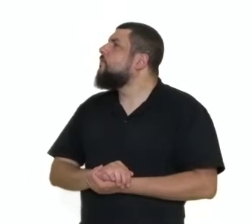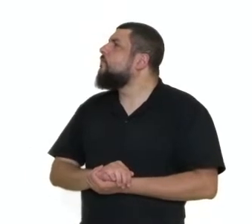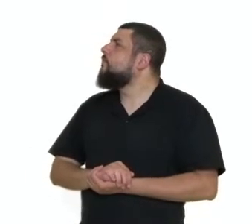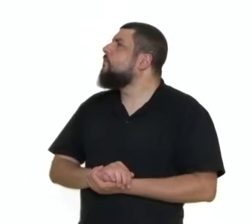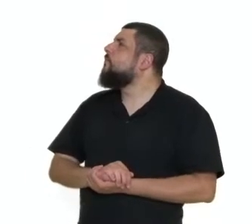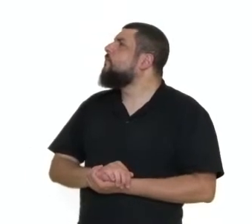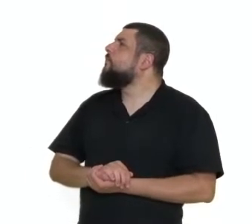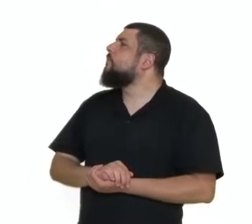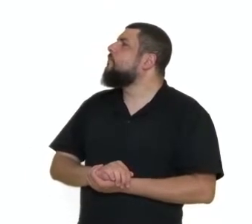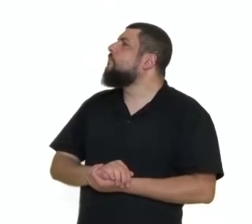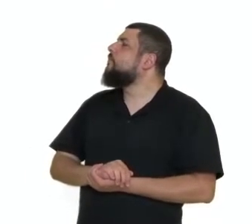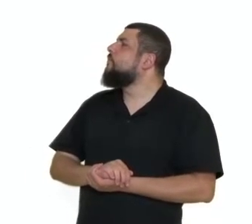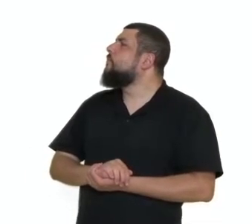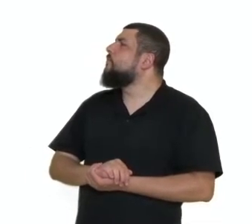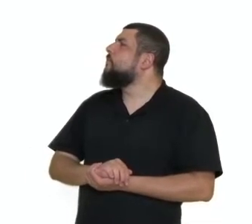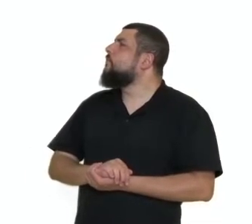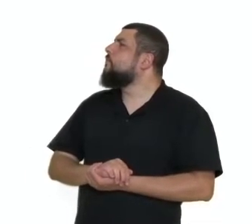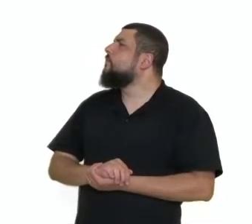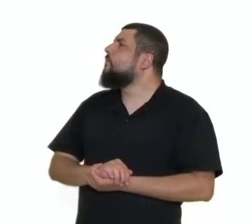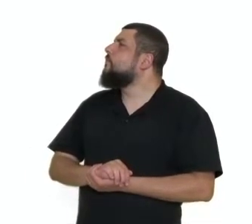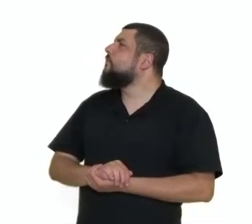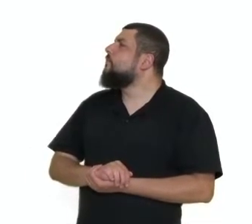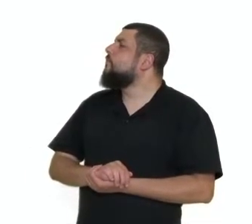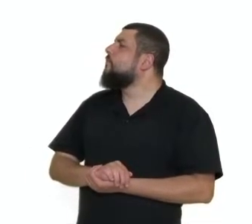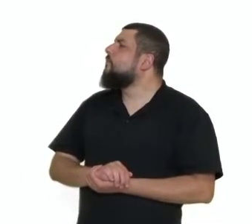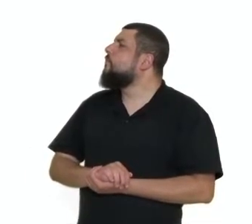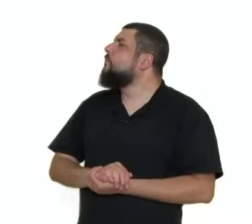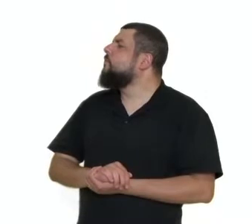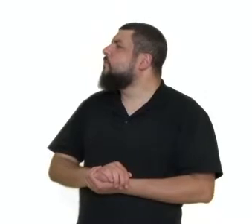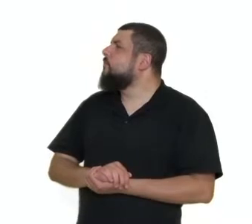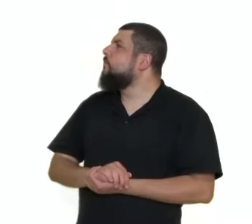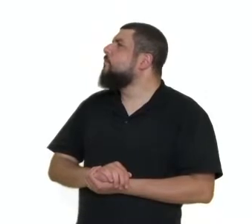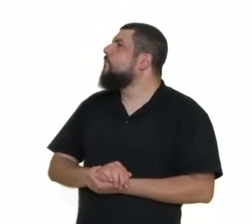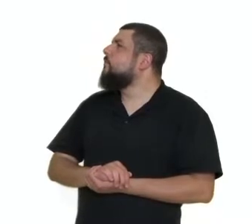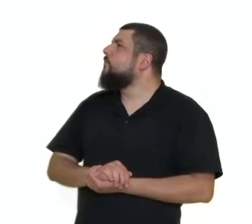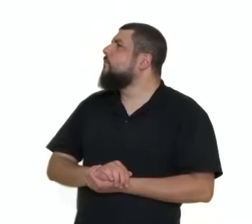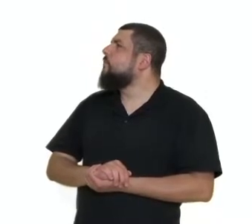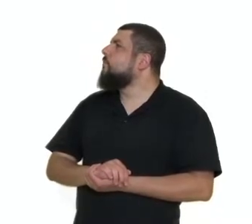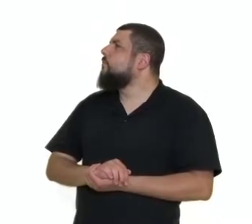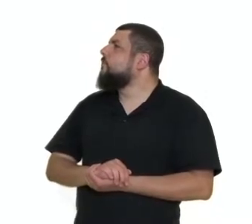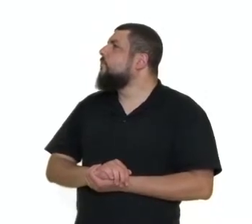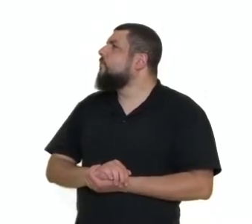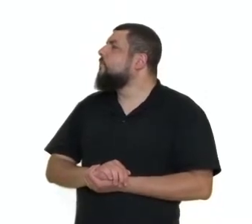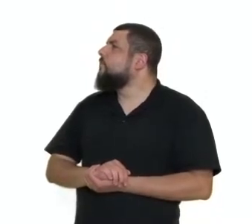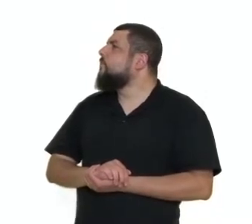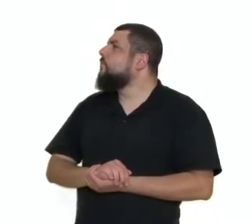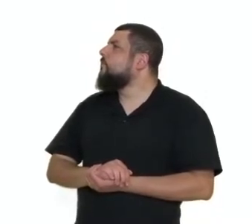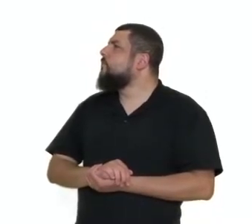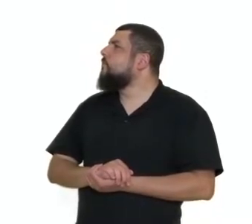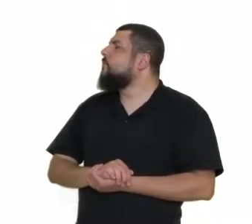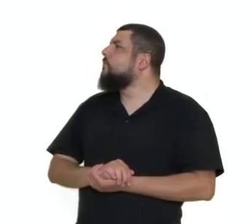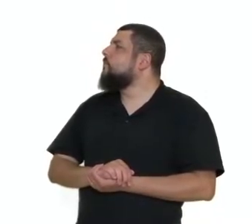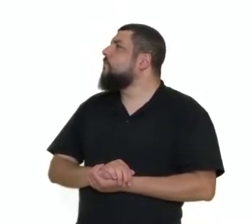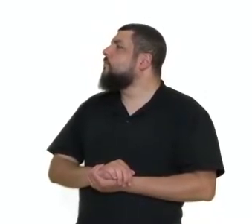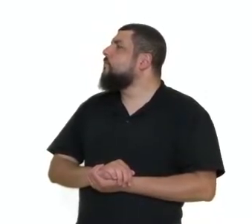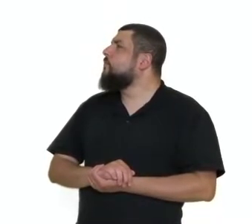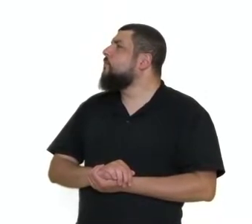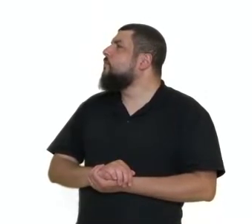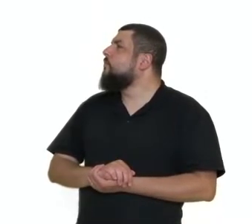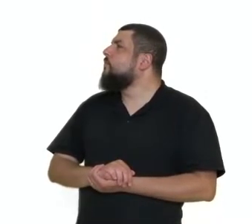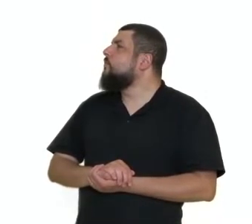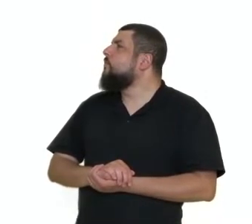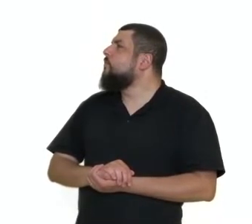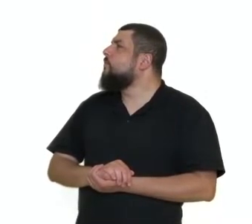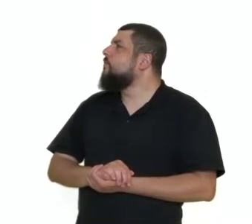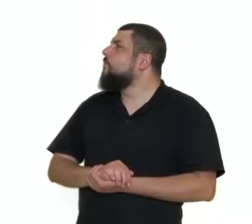energia e suas transformações de uma forma em outra levaram a uma das maiores generalizações